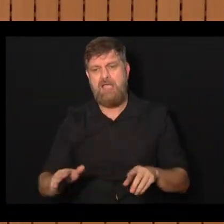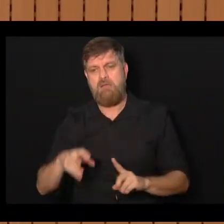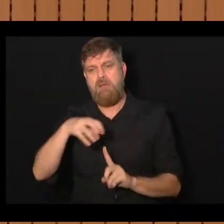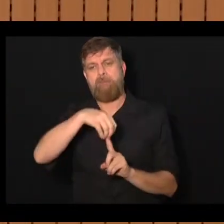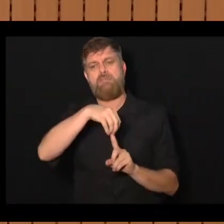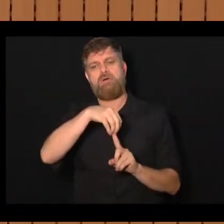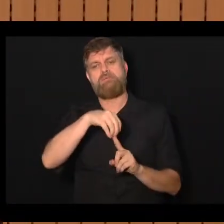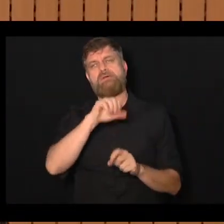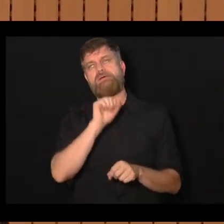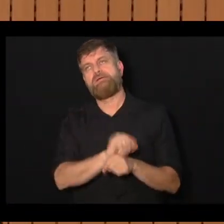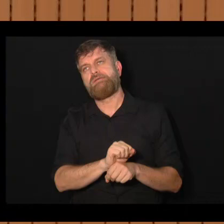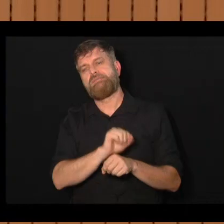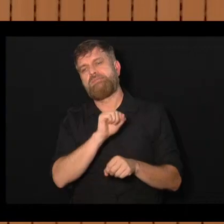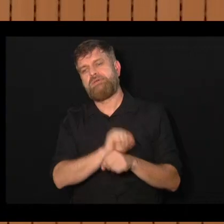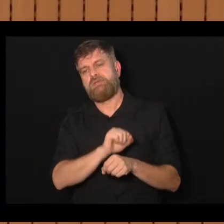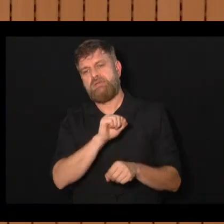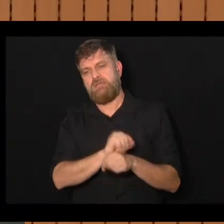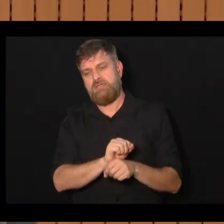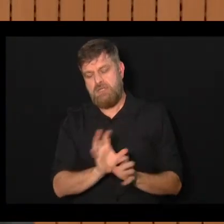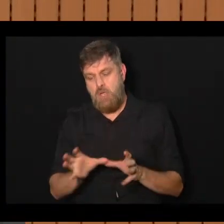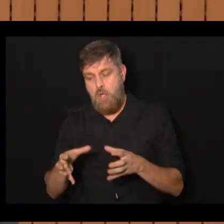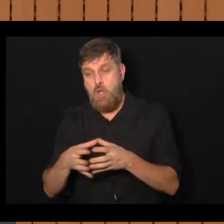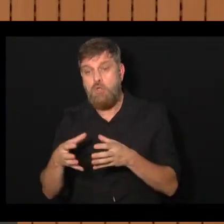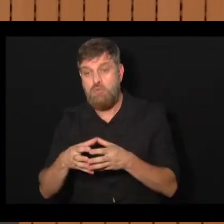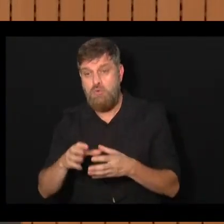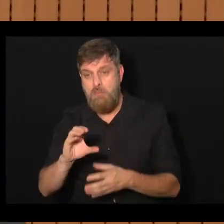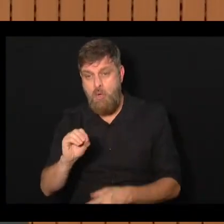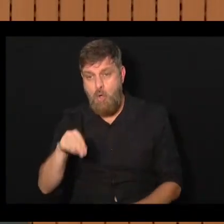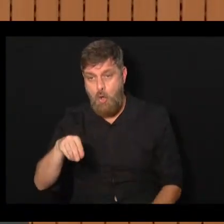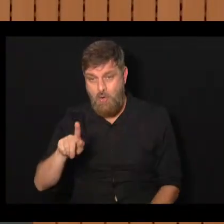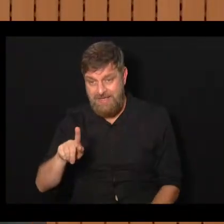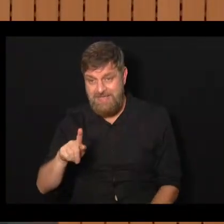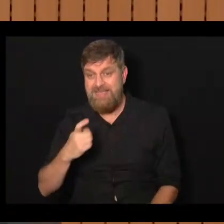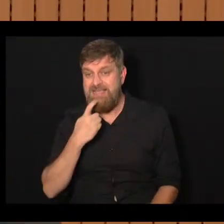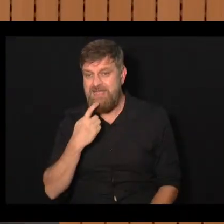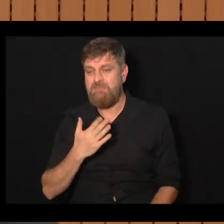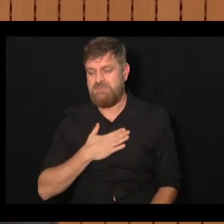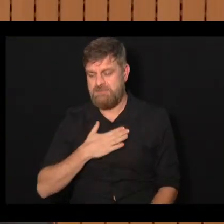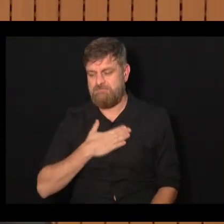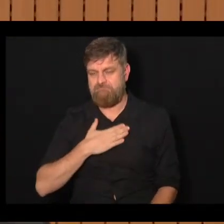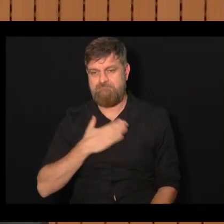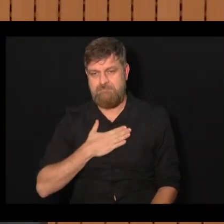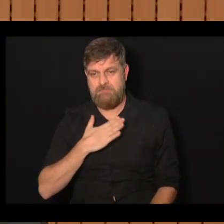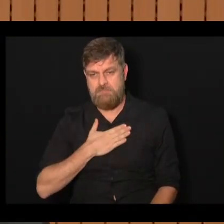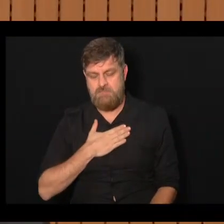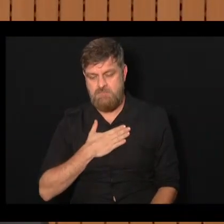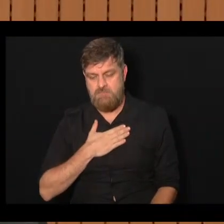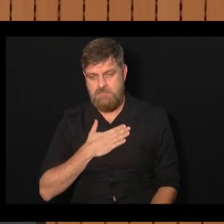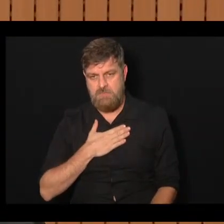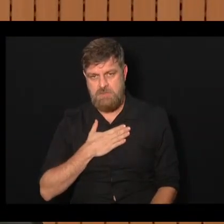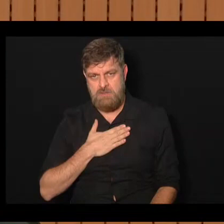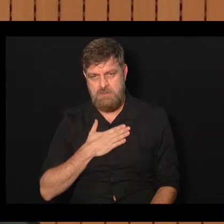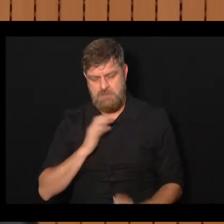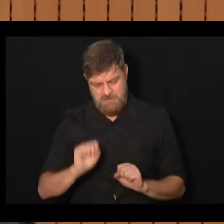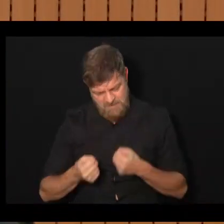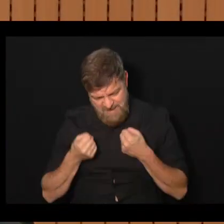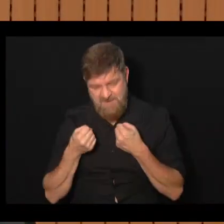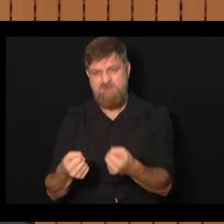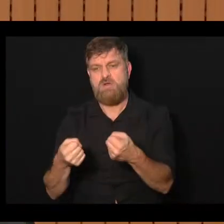ponto, que é da ONG Minha Campinas, e eu quero aqui reforçar essa campanha, porque nós